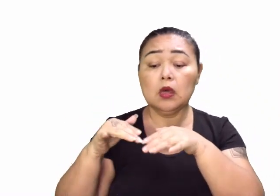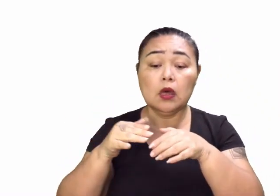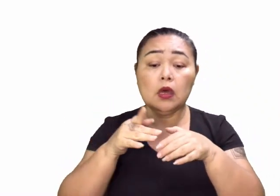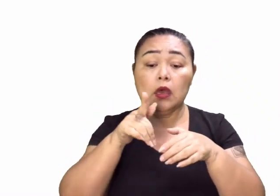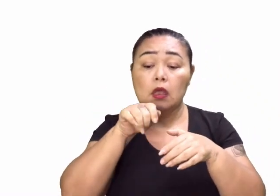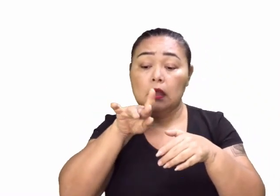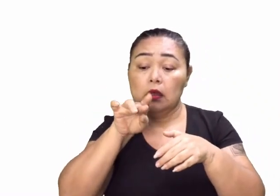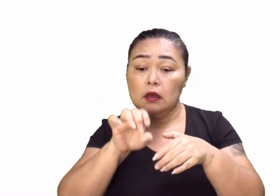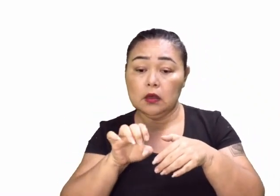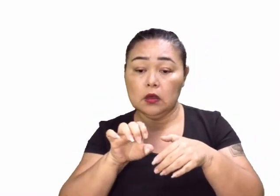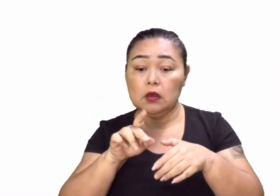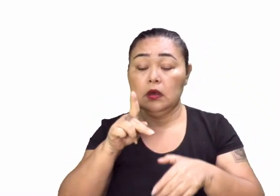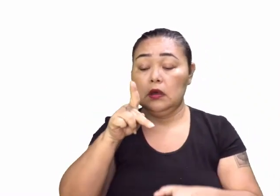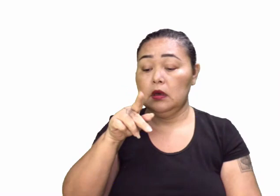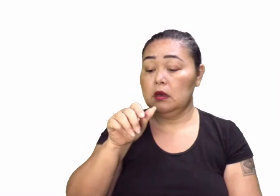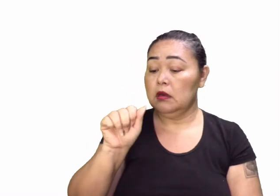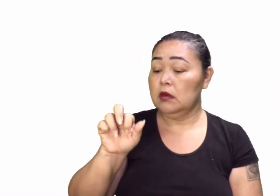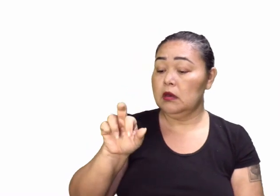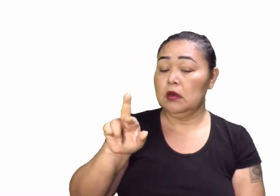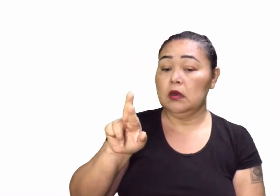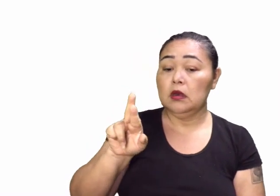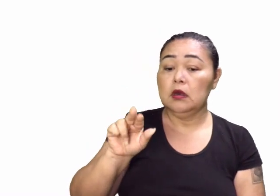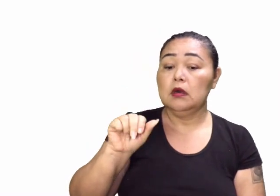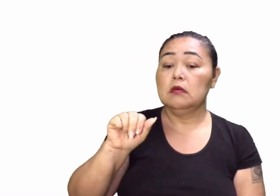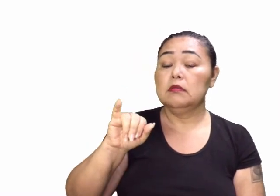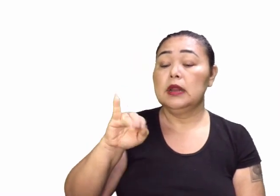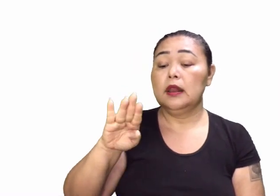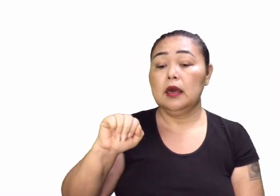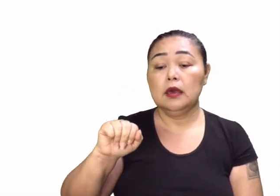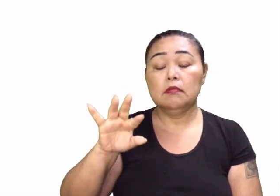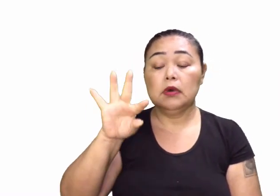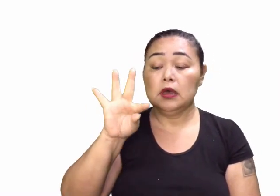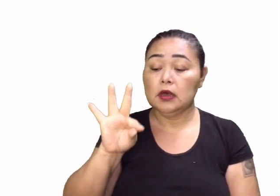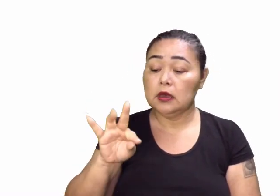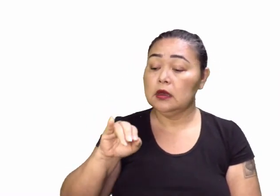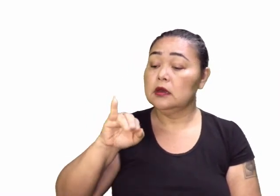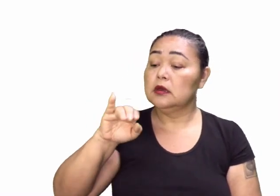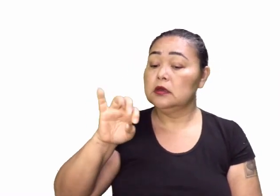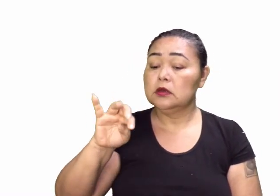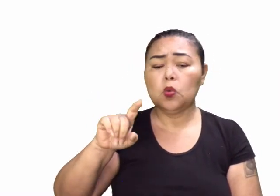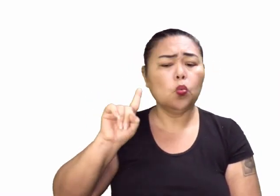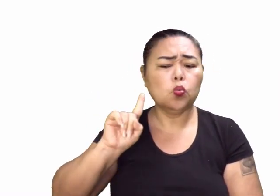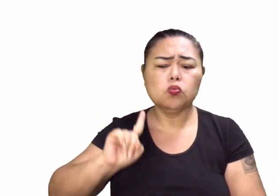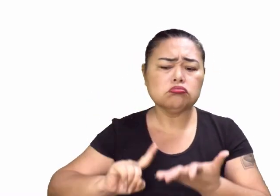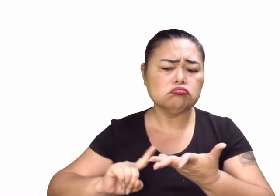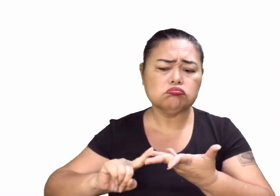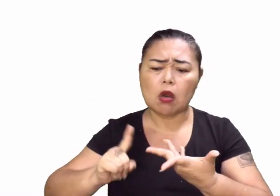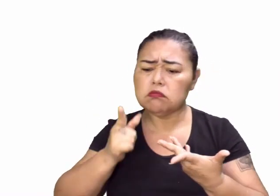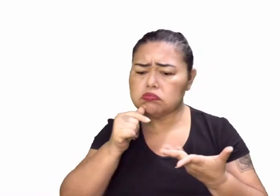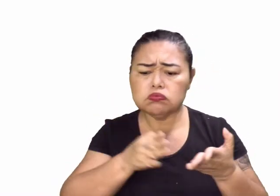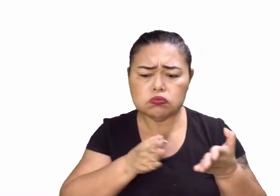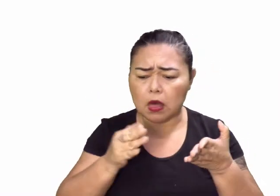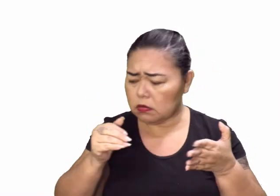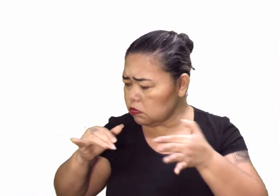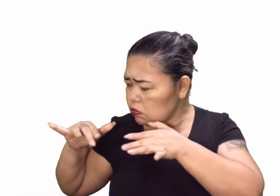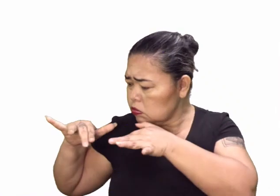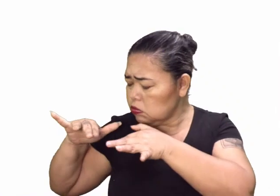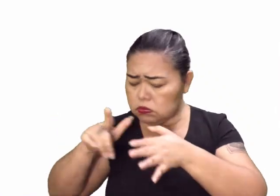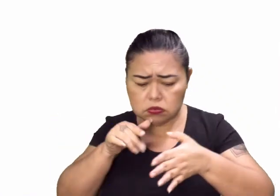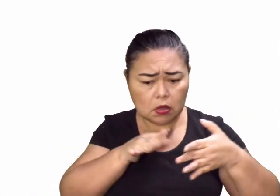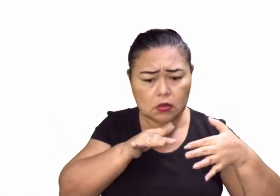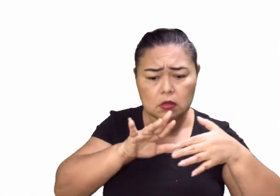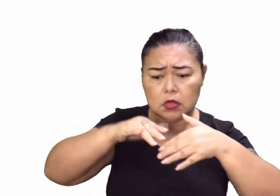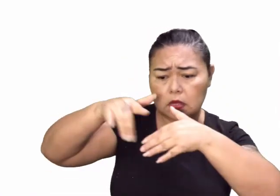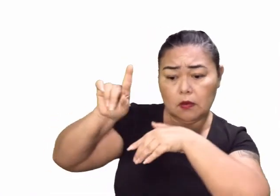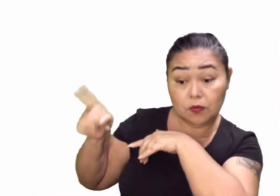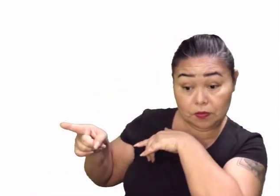Grande, o Paranaíba, Tietê, temos o Iguaçu e dentre outros rios aí na formação dessa estrutura da